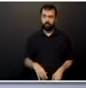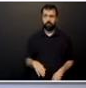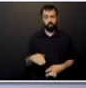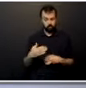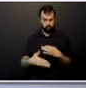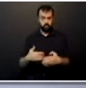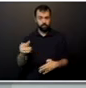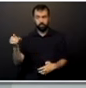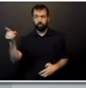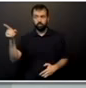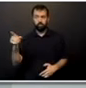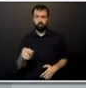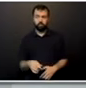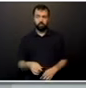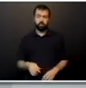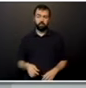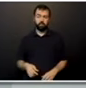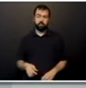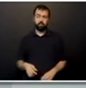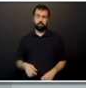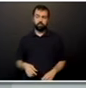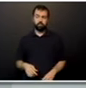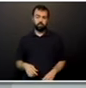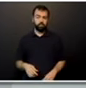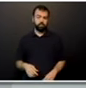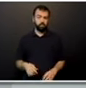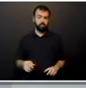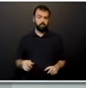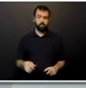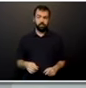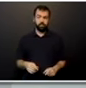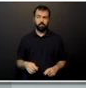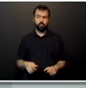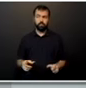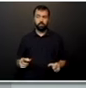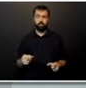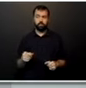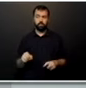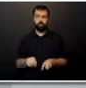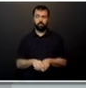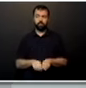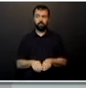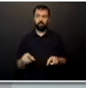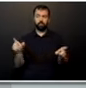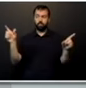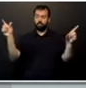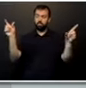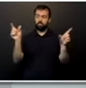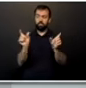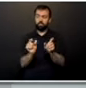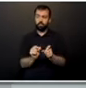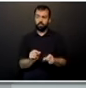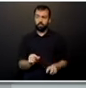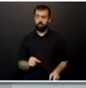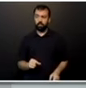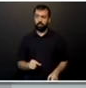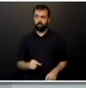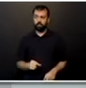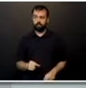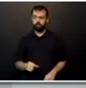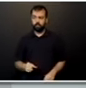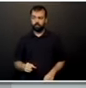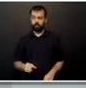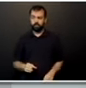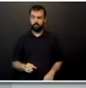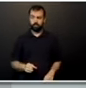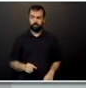tô passando agora para uma última questão para finalizarmos a aula de hoje essa questão é do enem de